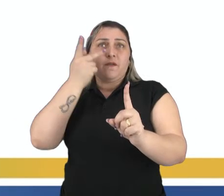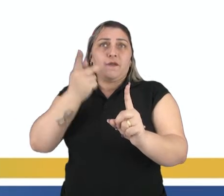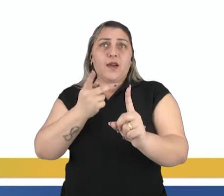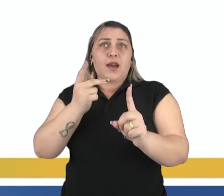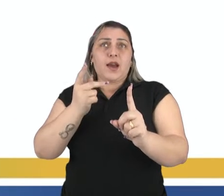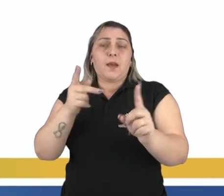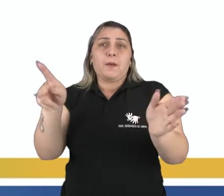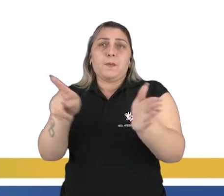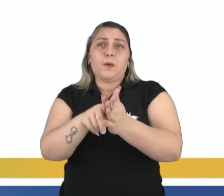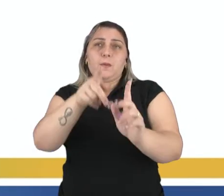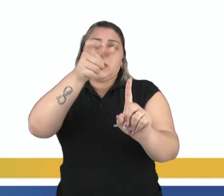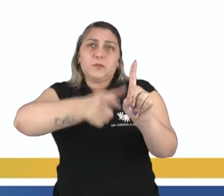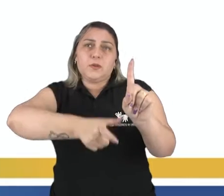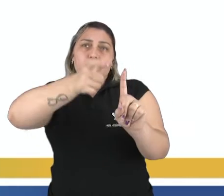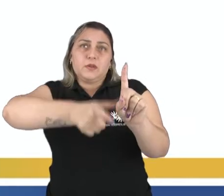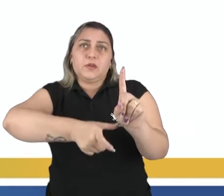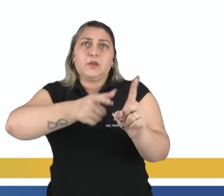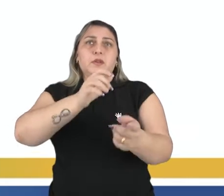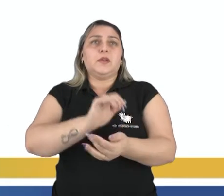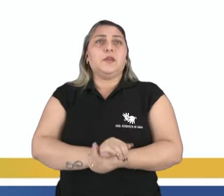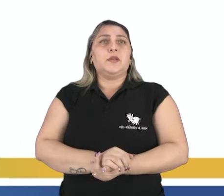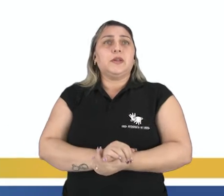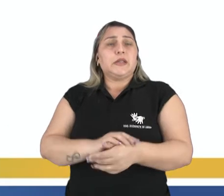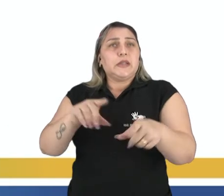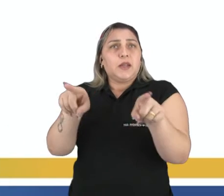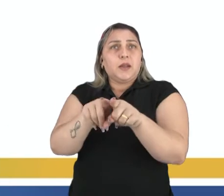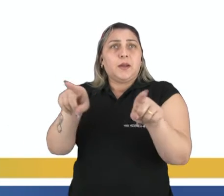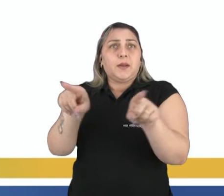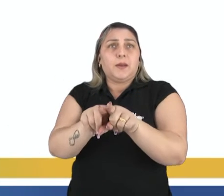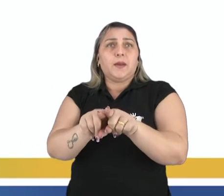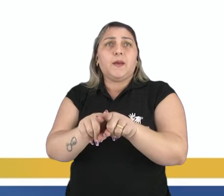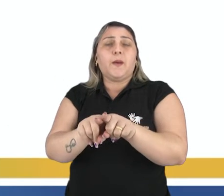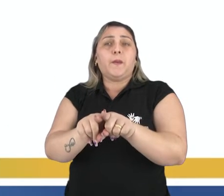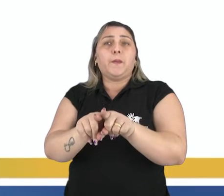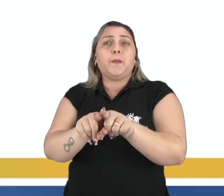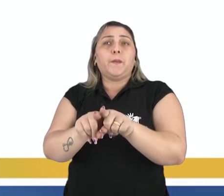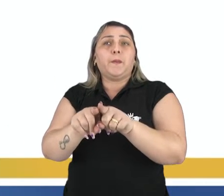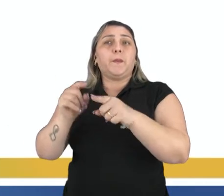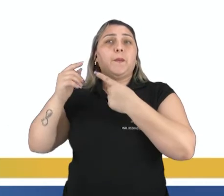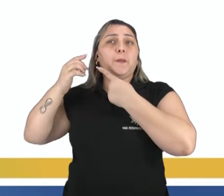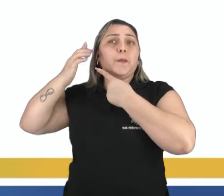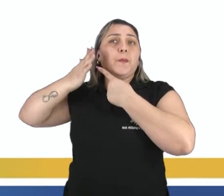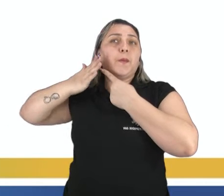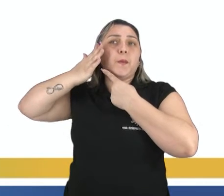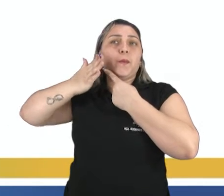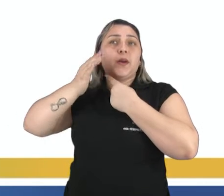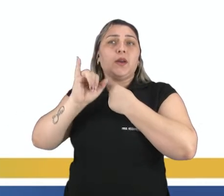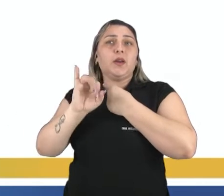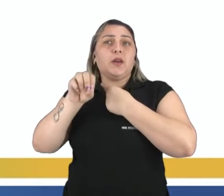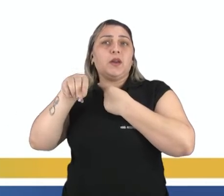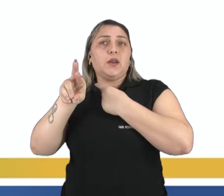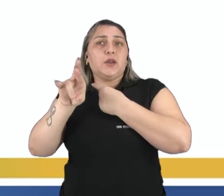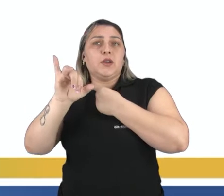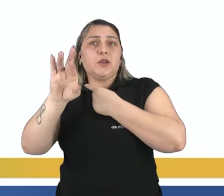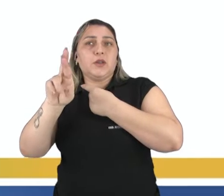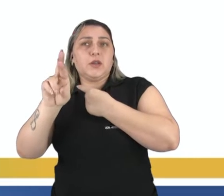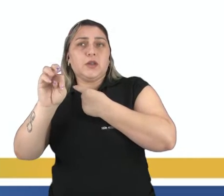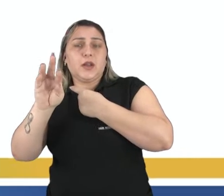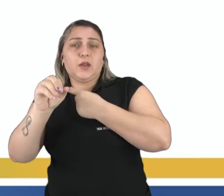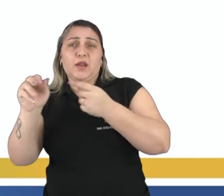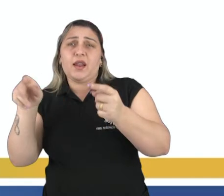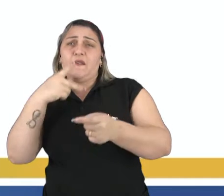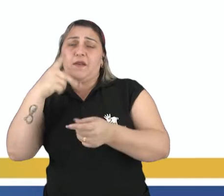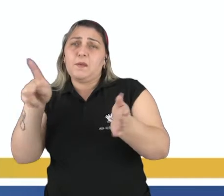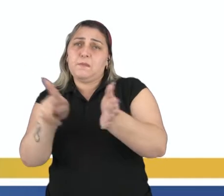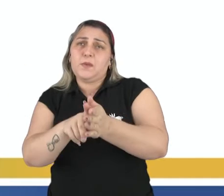marcadinhas dentro do texto. Porém, nós temos também o discurso indireto. O narrador, a narradora, ela fala pela